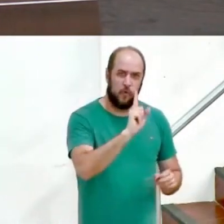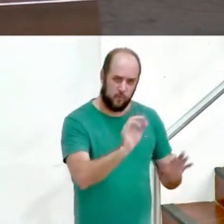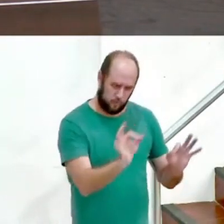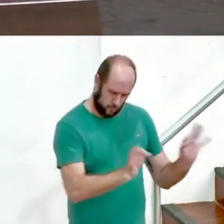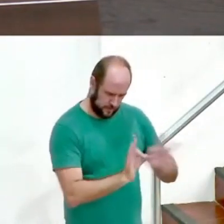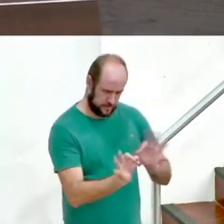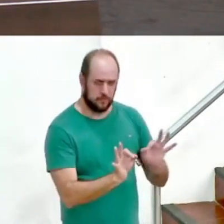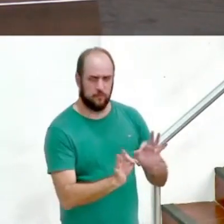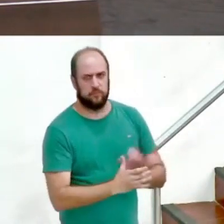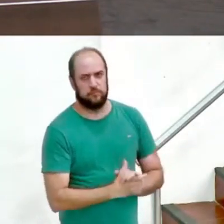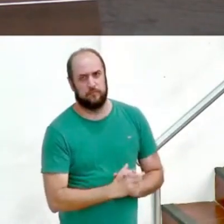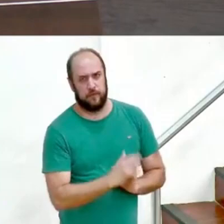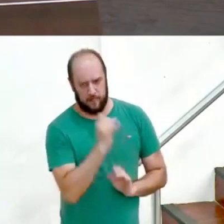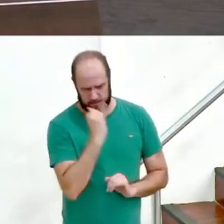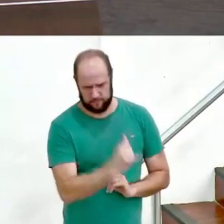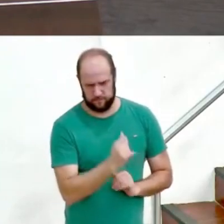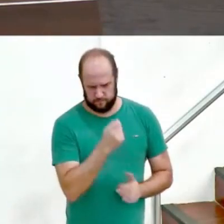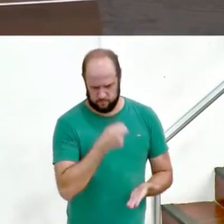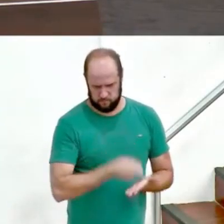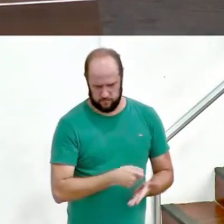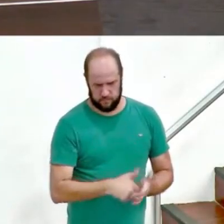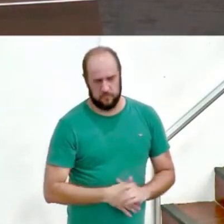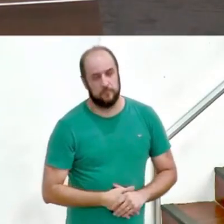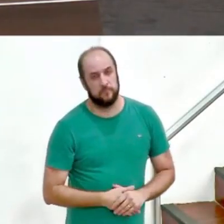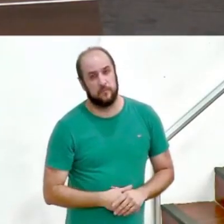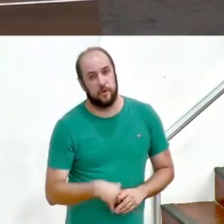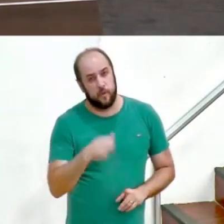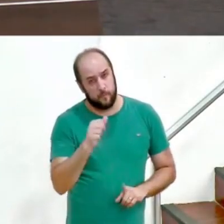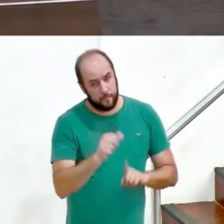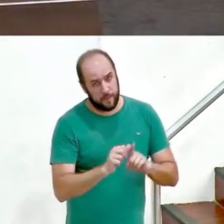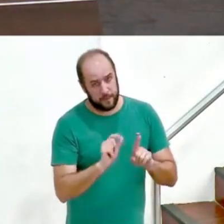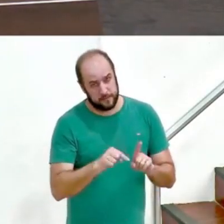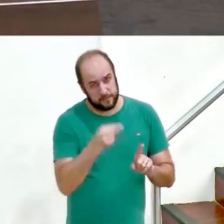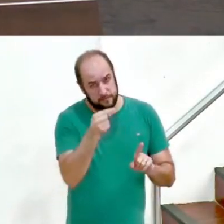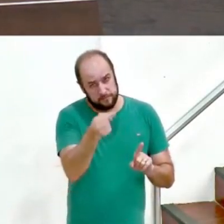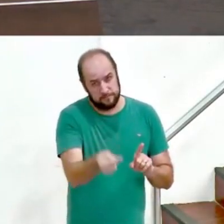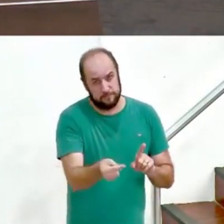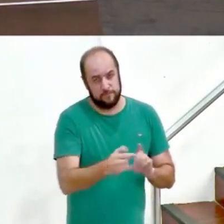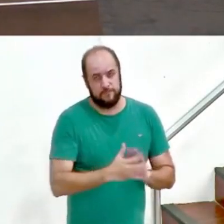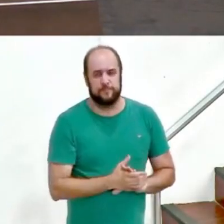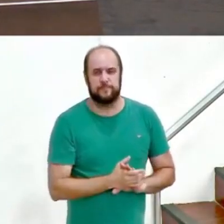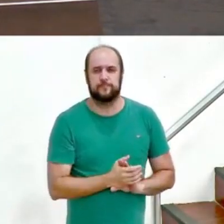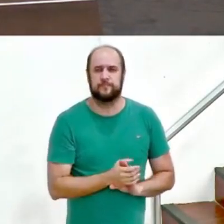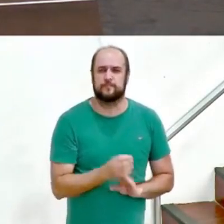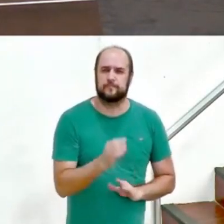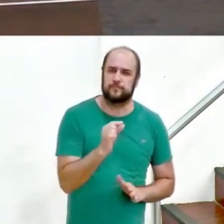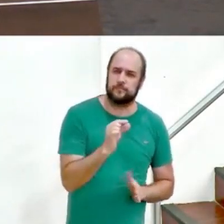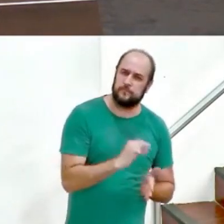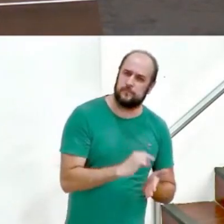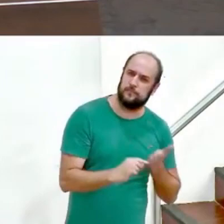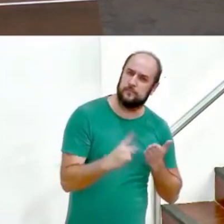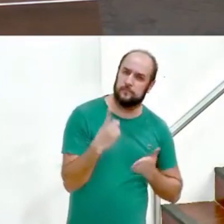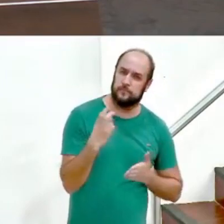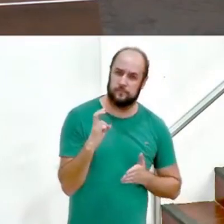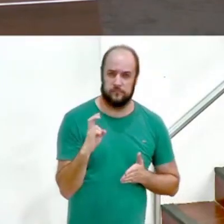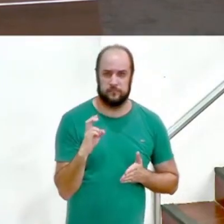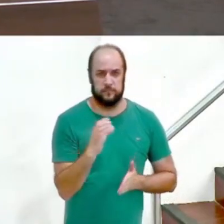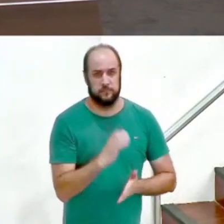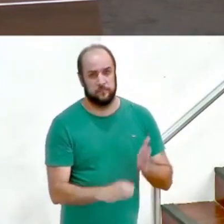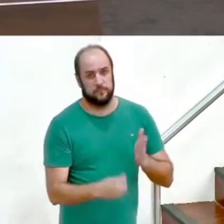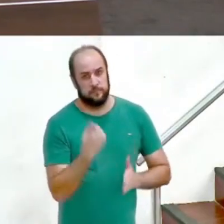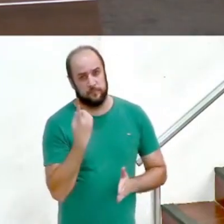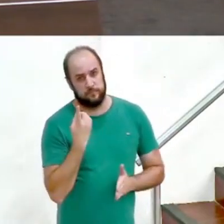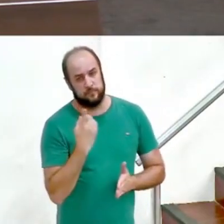Menos de um mês depois, No versículo 15, parte A, do capítulo